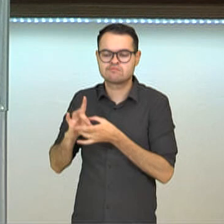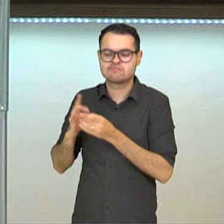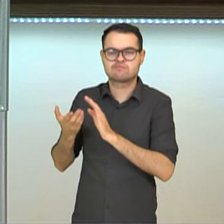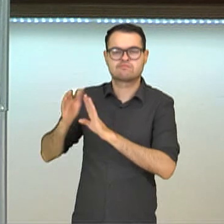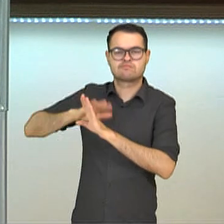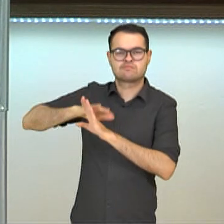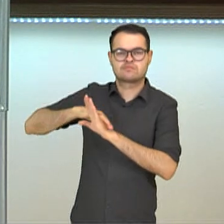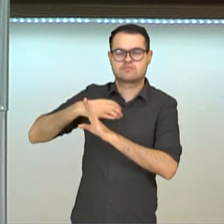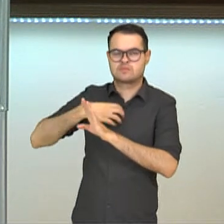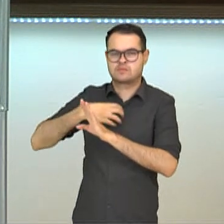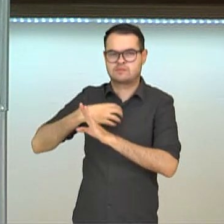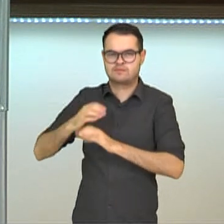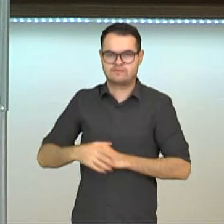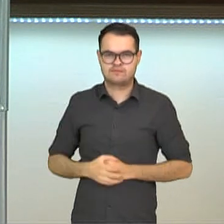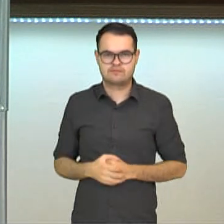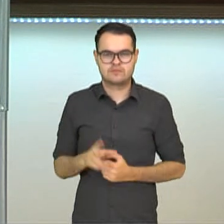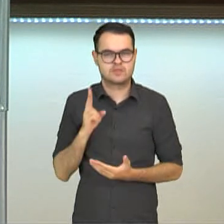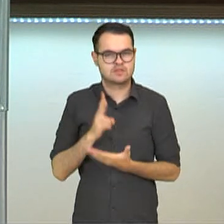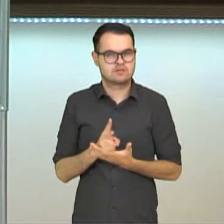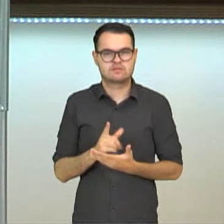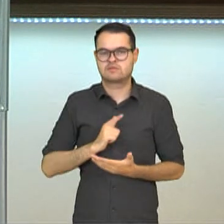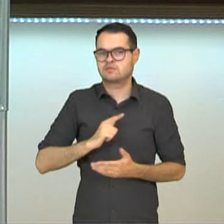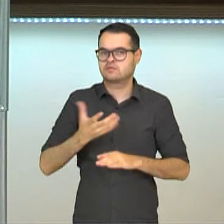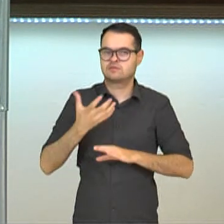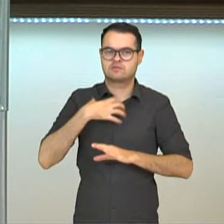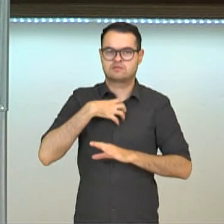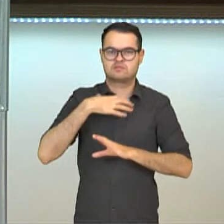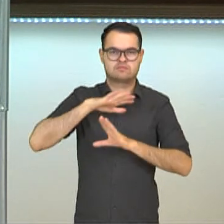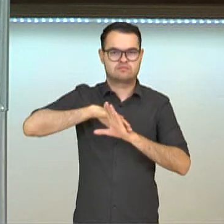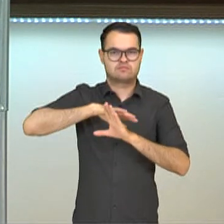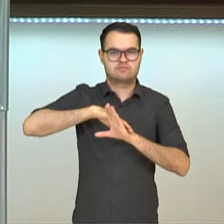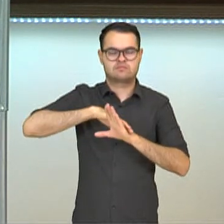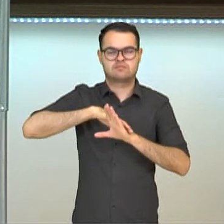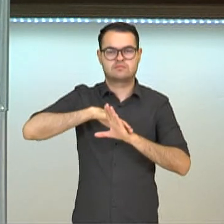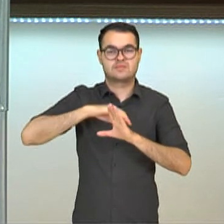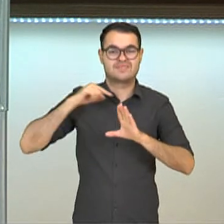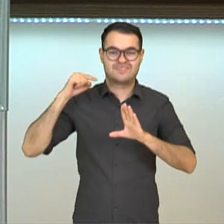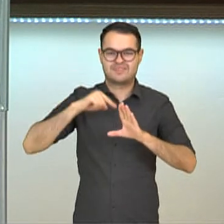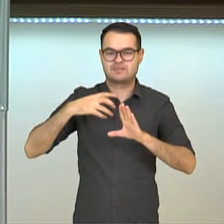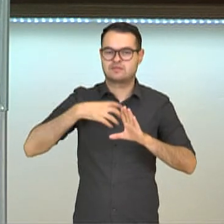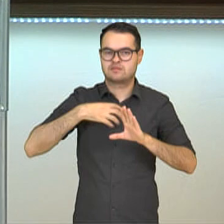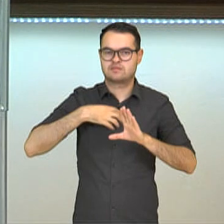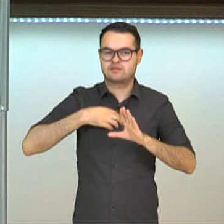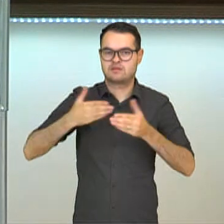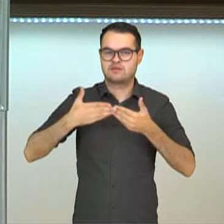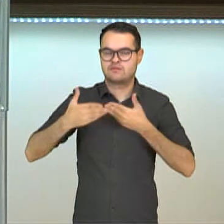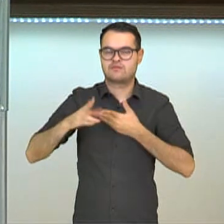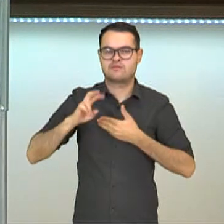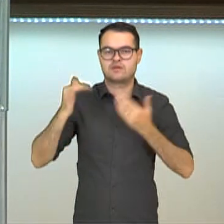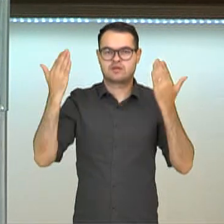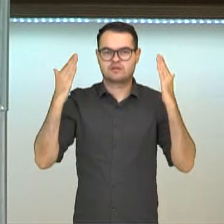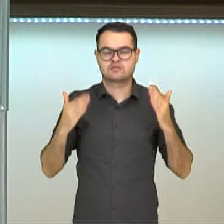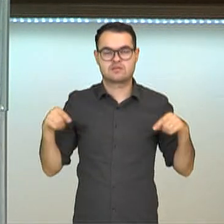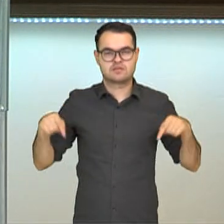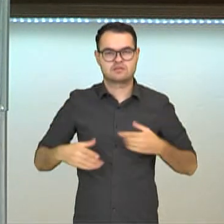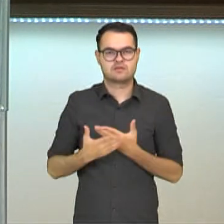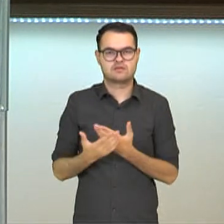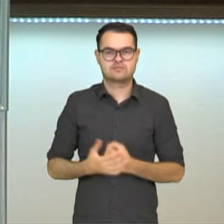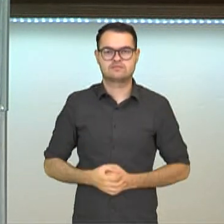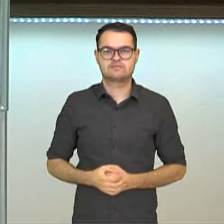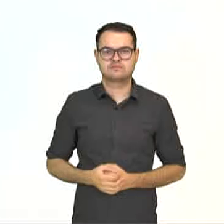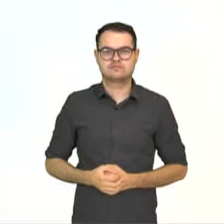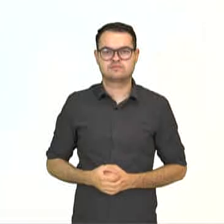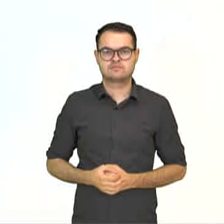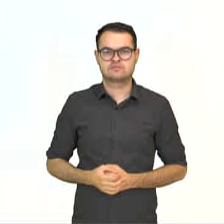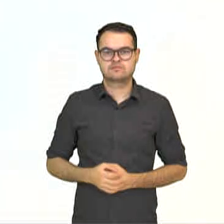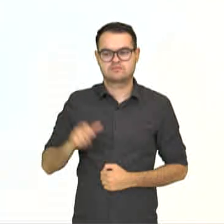daquilo que está escrito. Sempre vai ter um sentimento que está por trás e é ele que nós iremos analisar nesta aula.